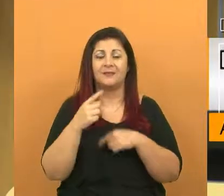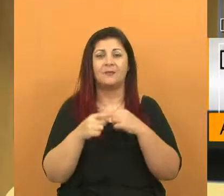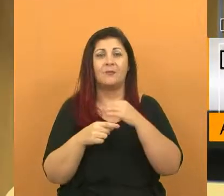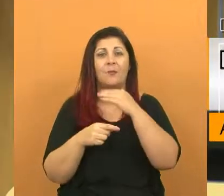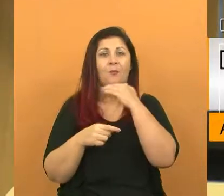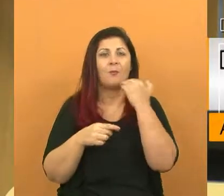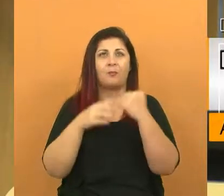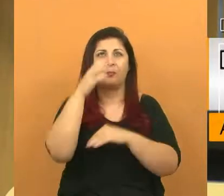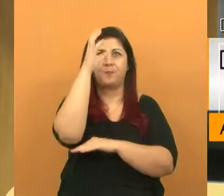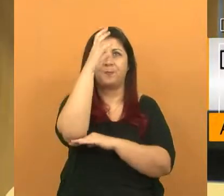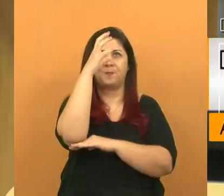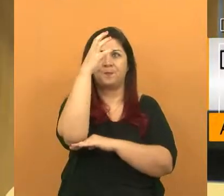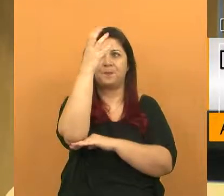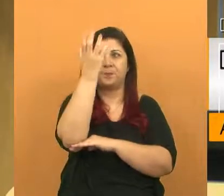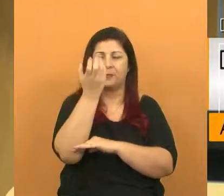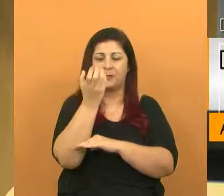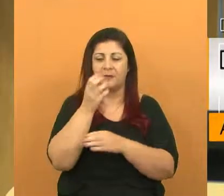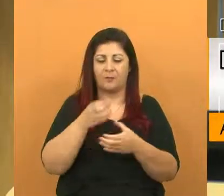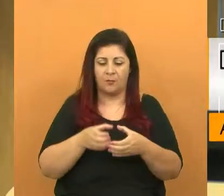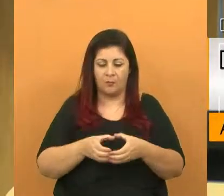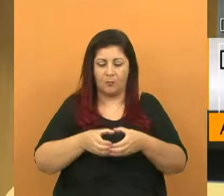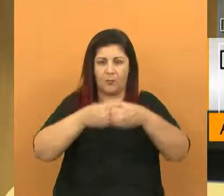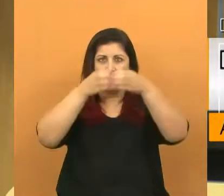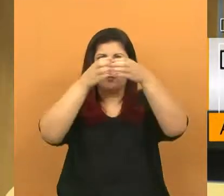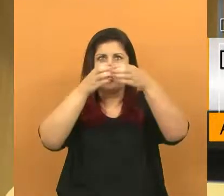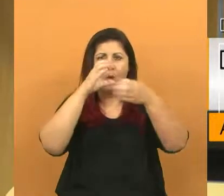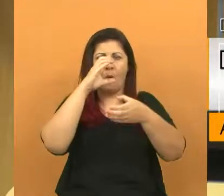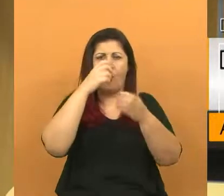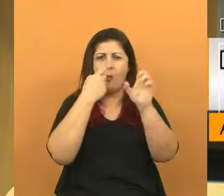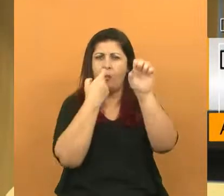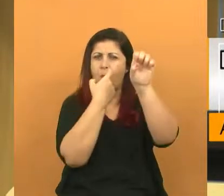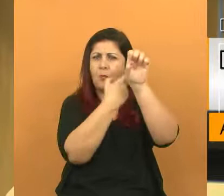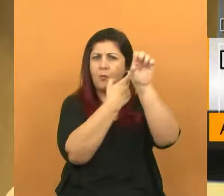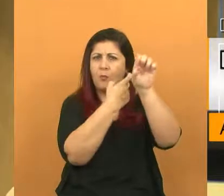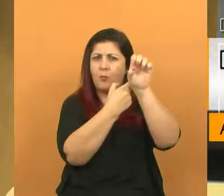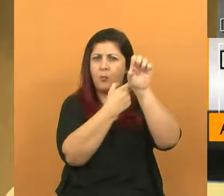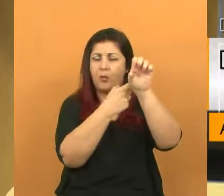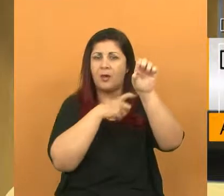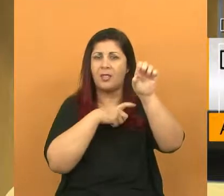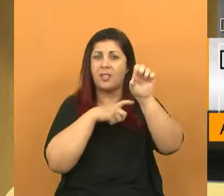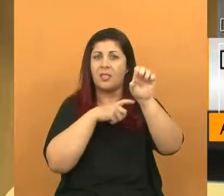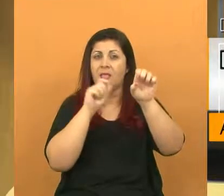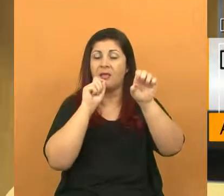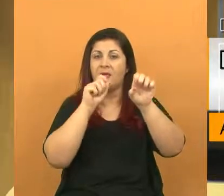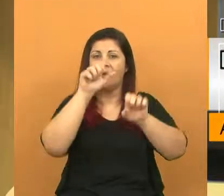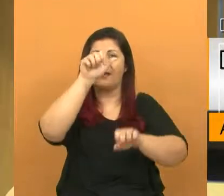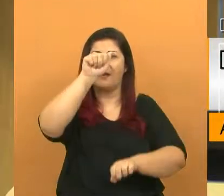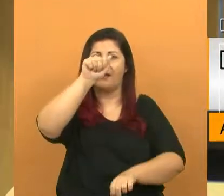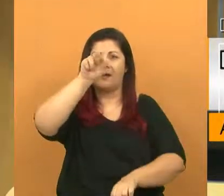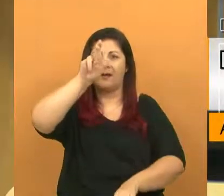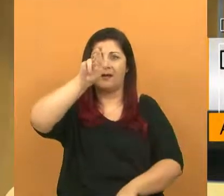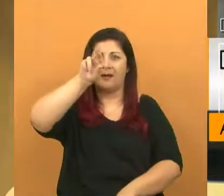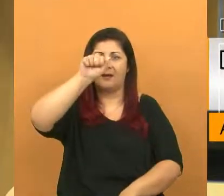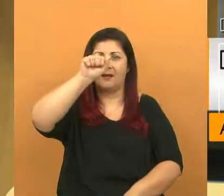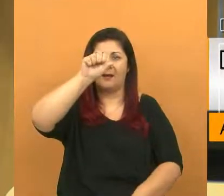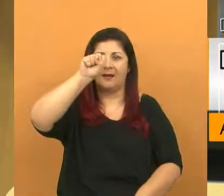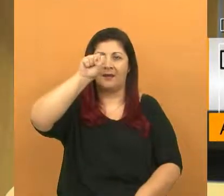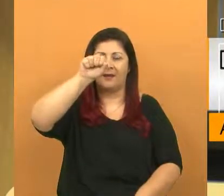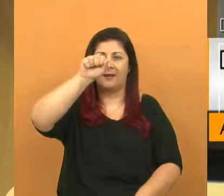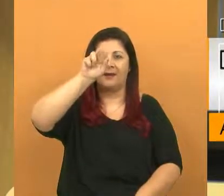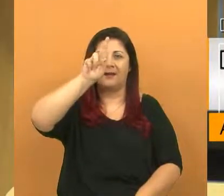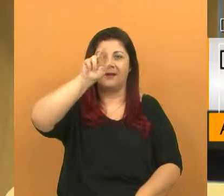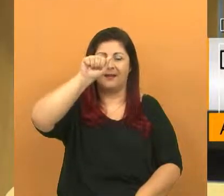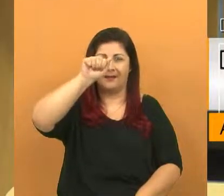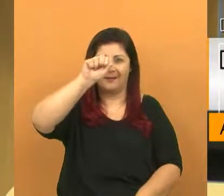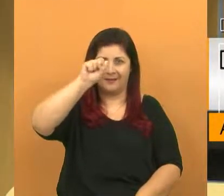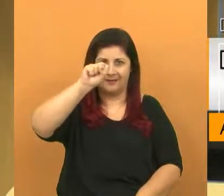sua copa e seu caule fica um pouco o que forma um habitat propício para as araras maritacas periquitos e outras